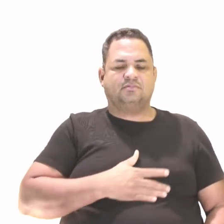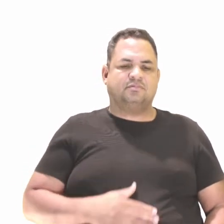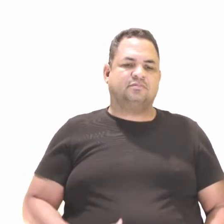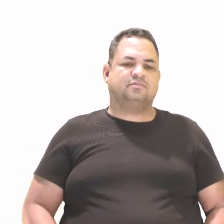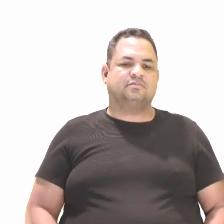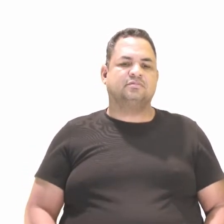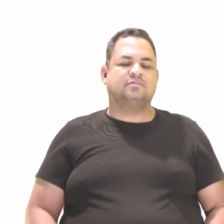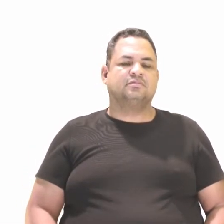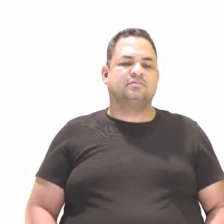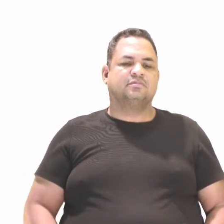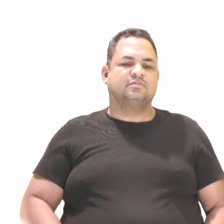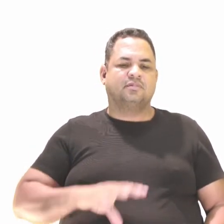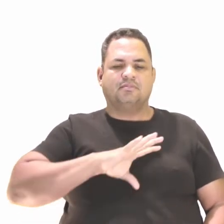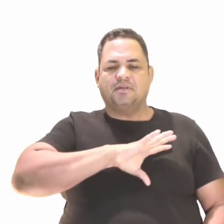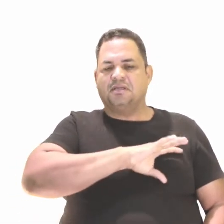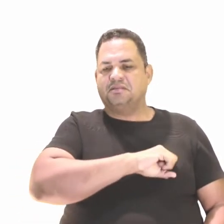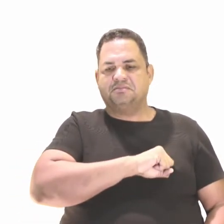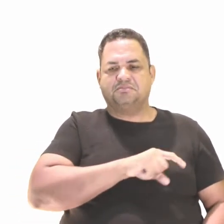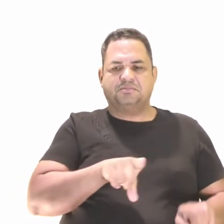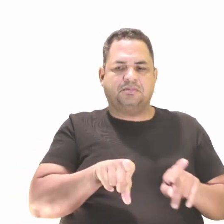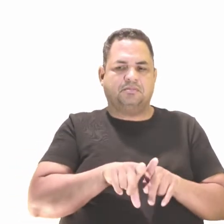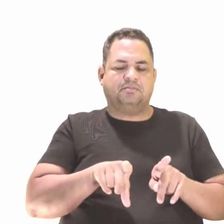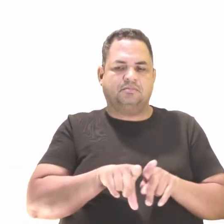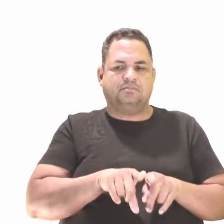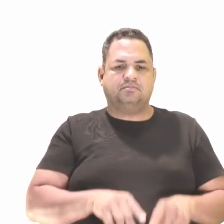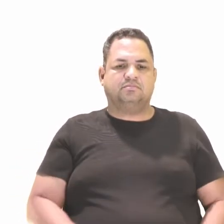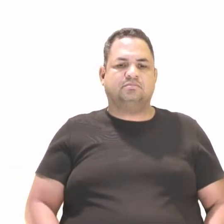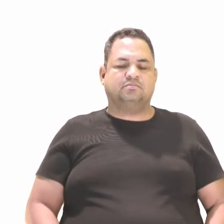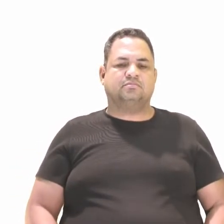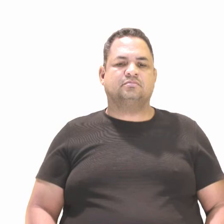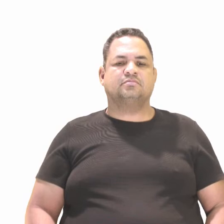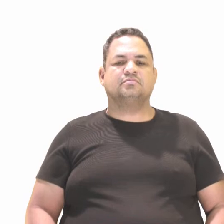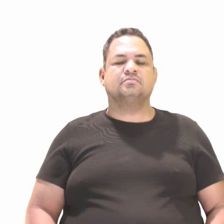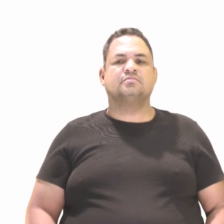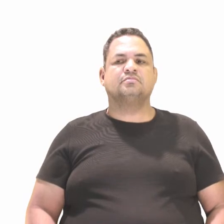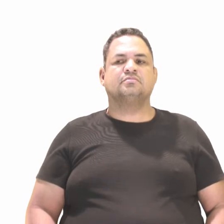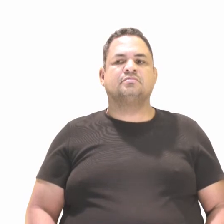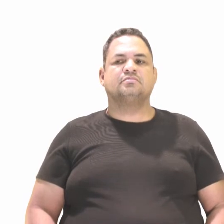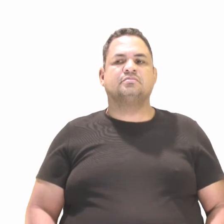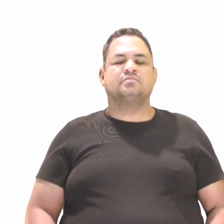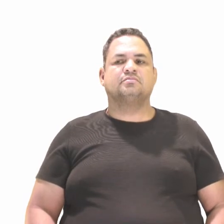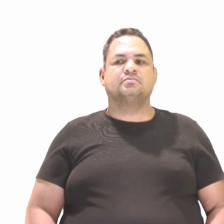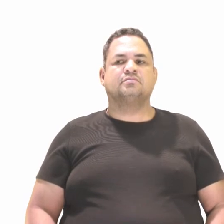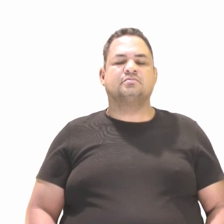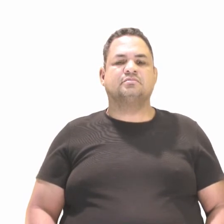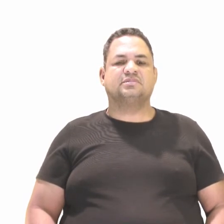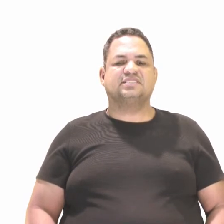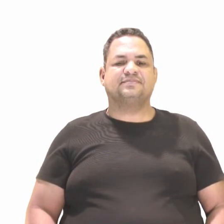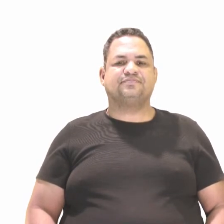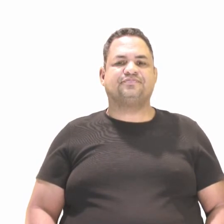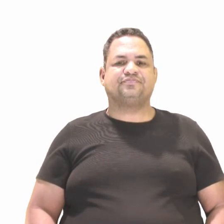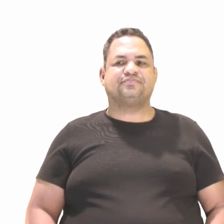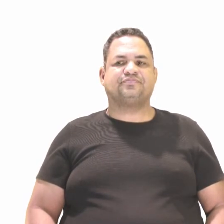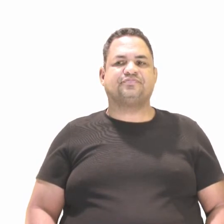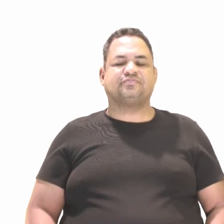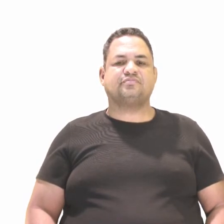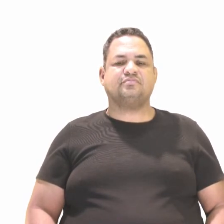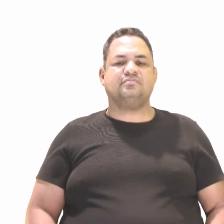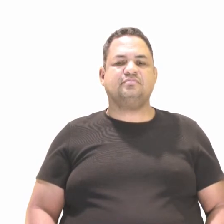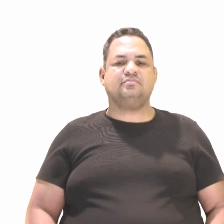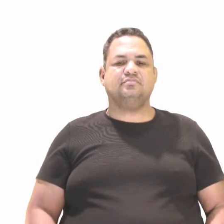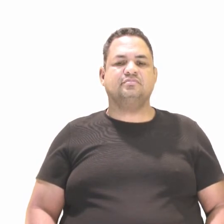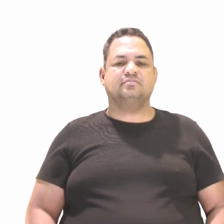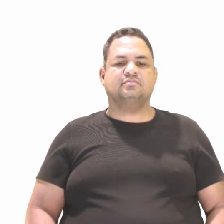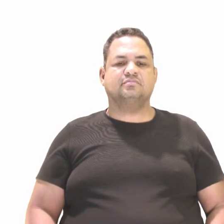to. Lembrando que esse de, mais uma vez, é o meu verbo modal, would, na sua forma contracta com pronome pessoal.